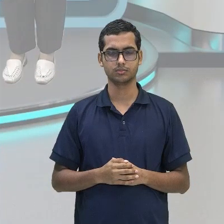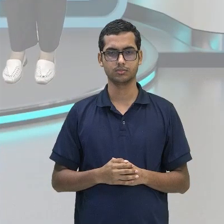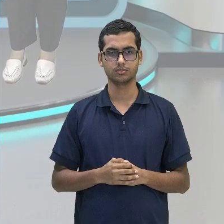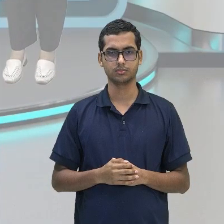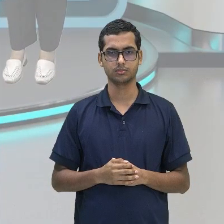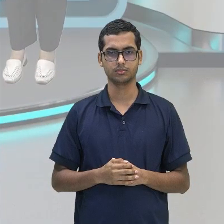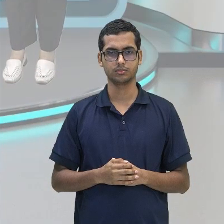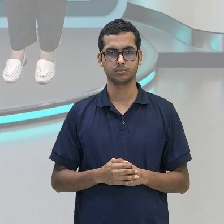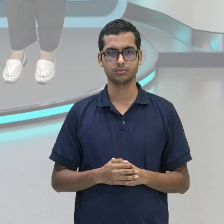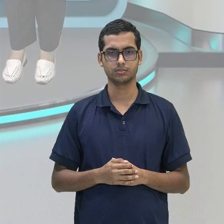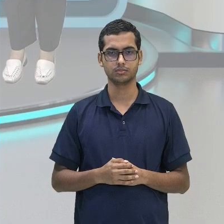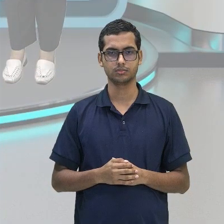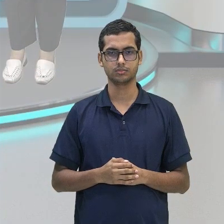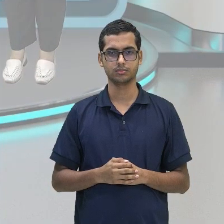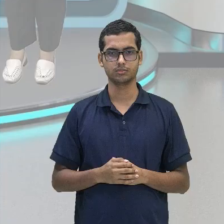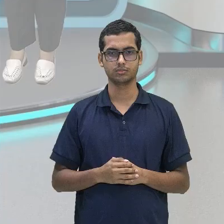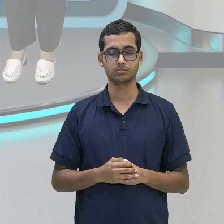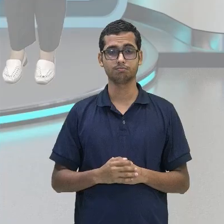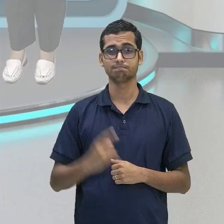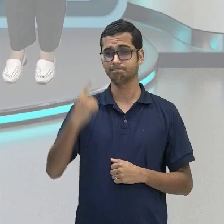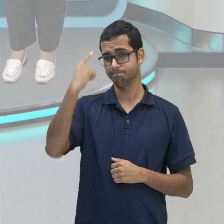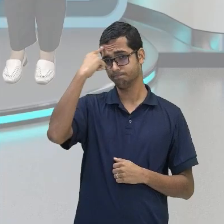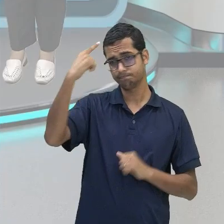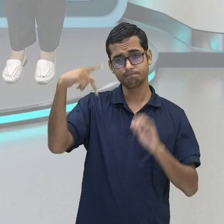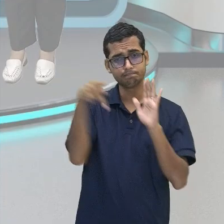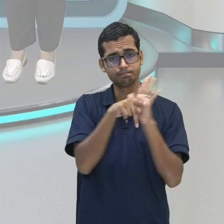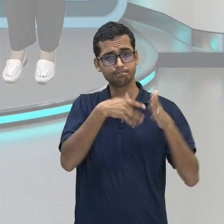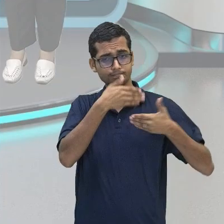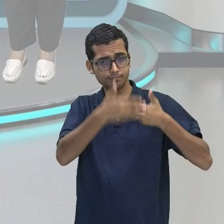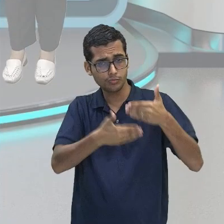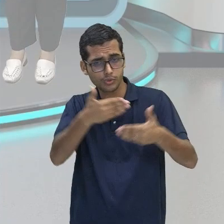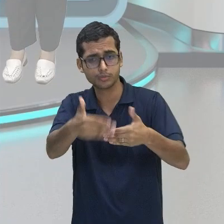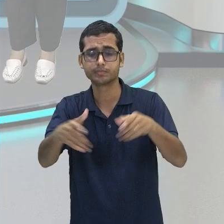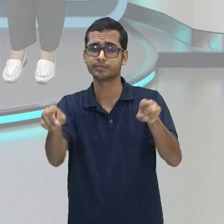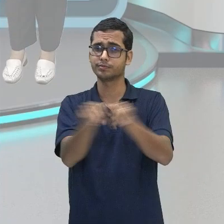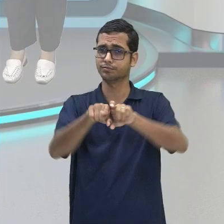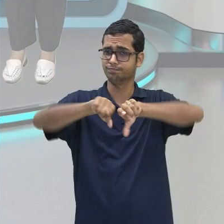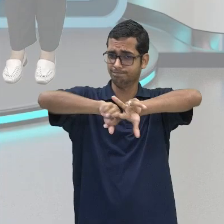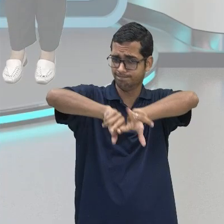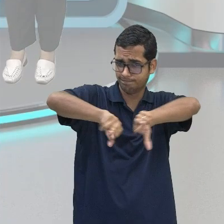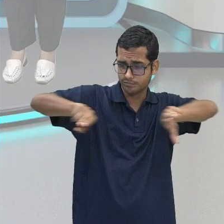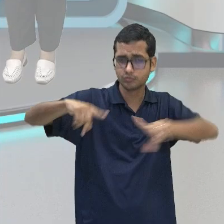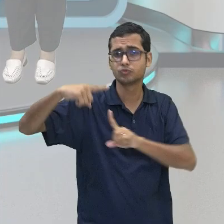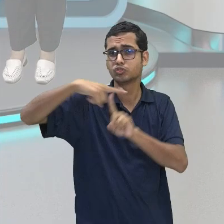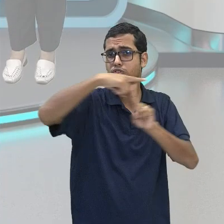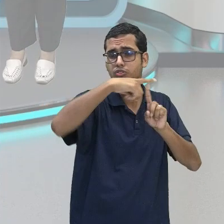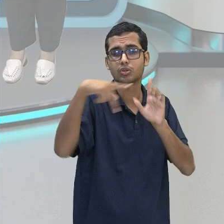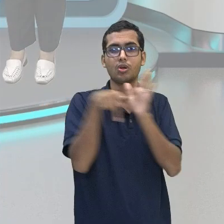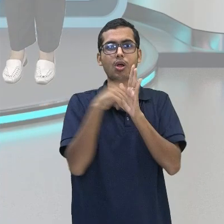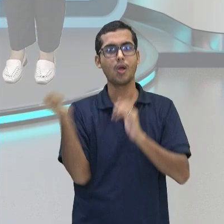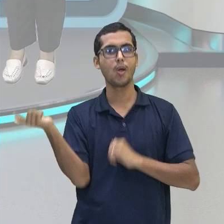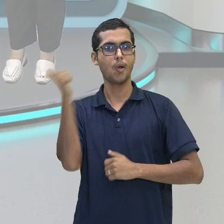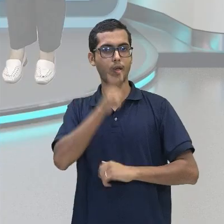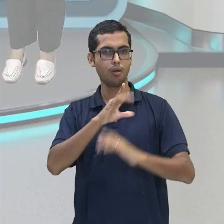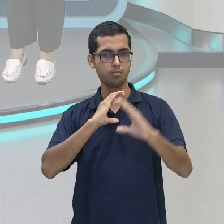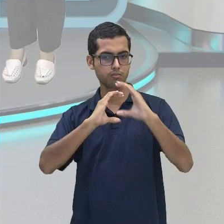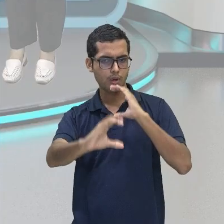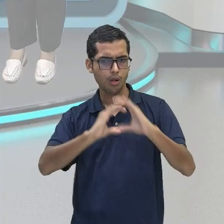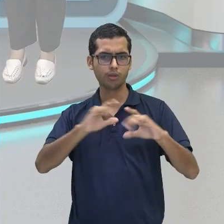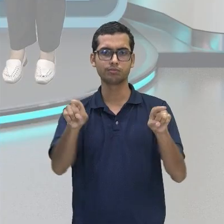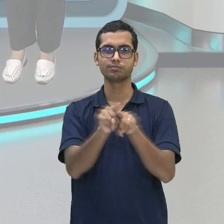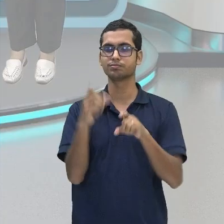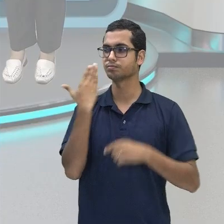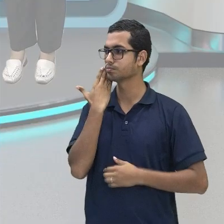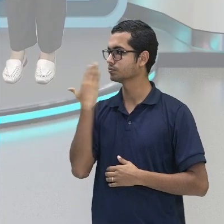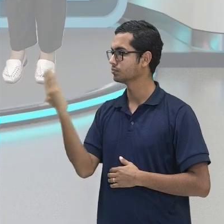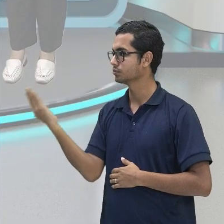Então, justamente pensando nesse processo, nessas diferentes formas de estabelecer comunicação, é que nós temos agora